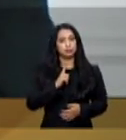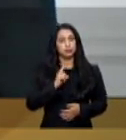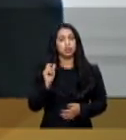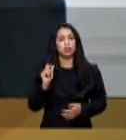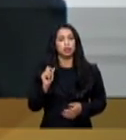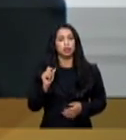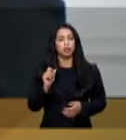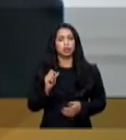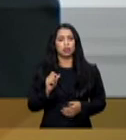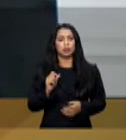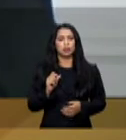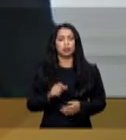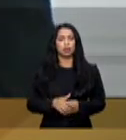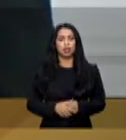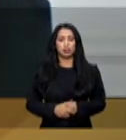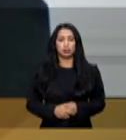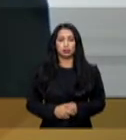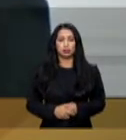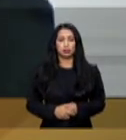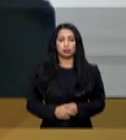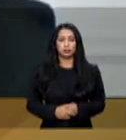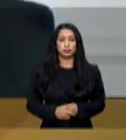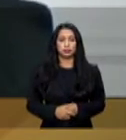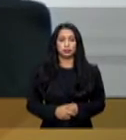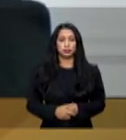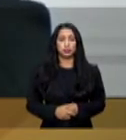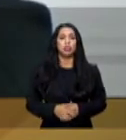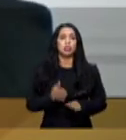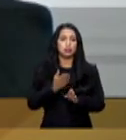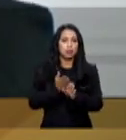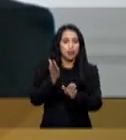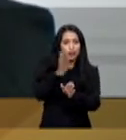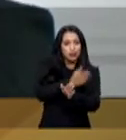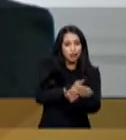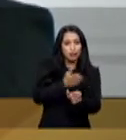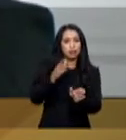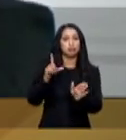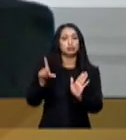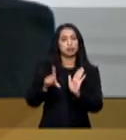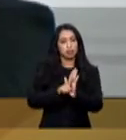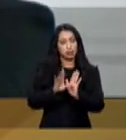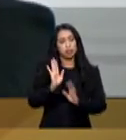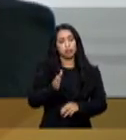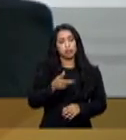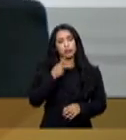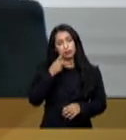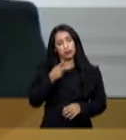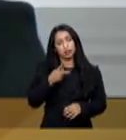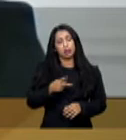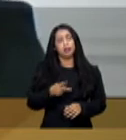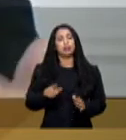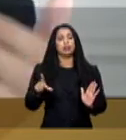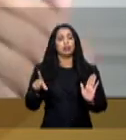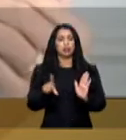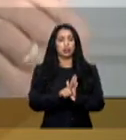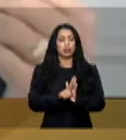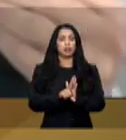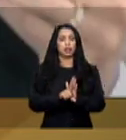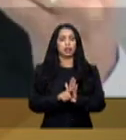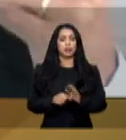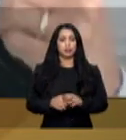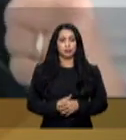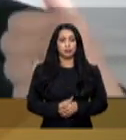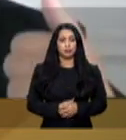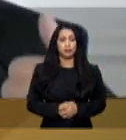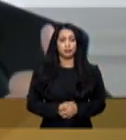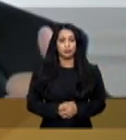efeitos repristinatórios, como muito bem salientado em ambas as sustentações orais. Ou recurso seja, extraordinário, uma vez que